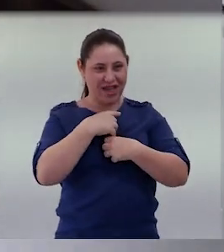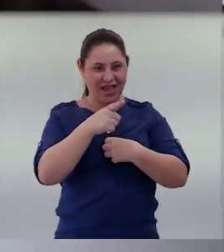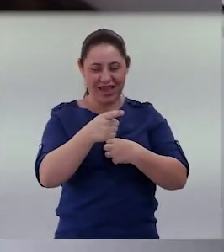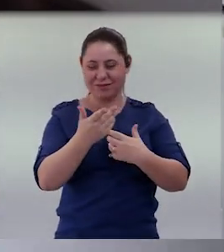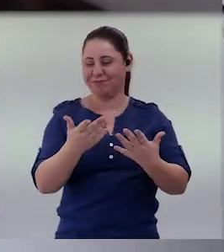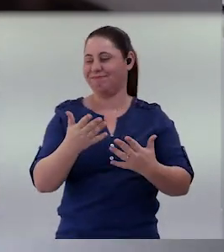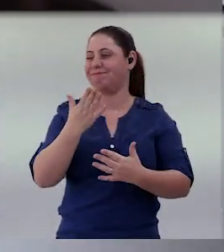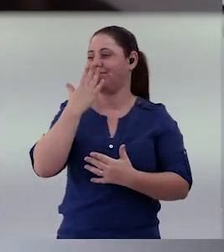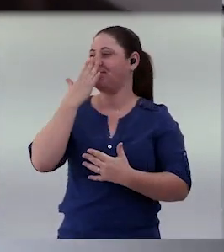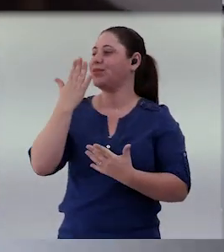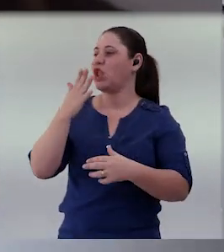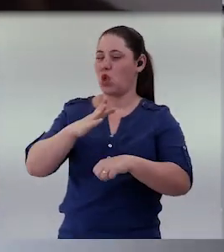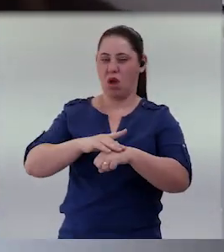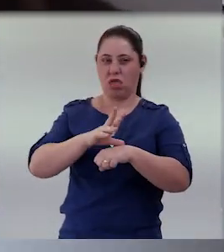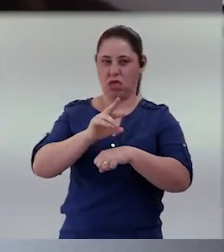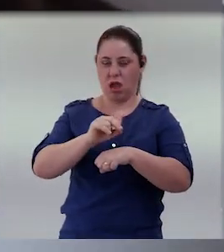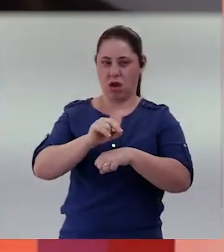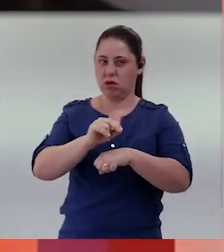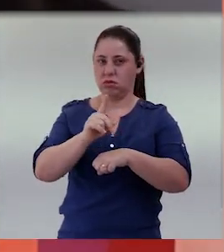que está com depressão,